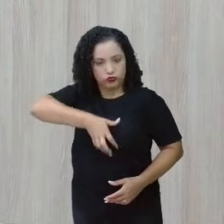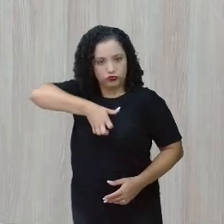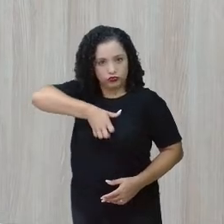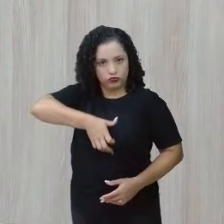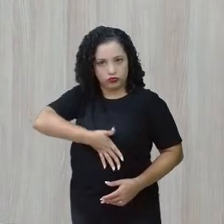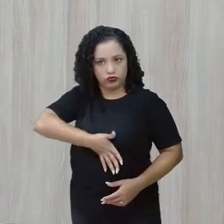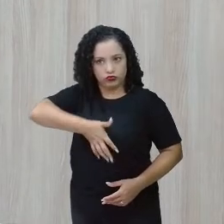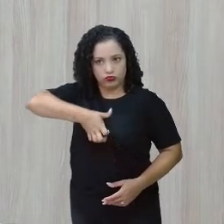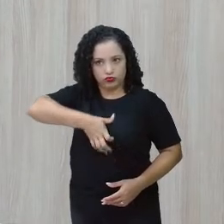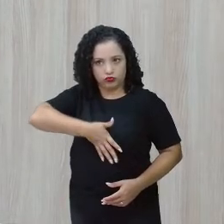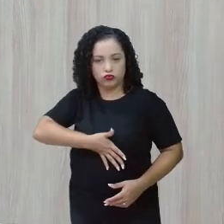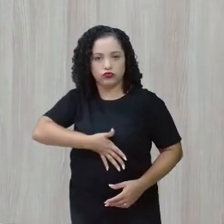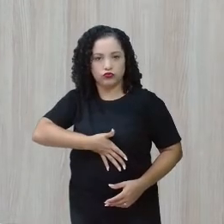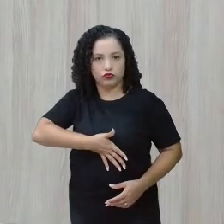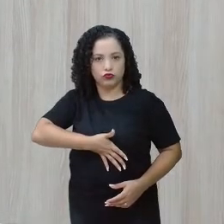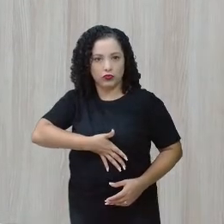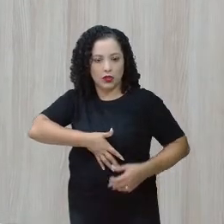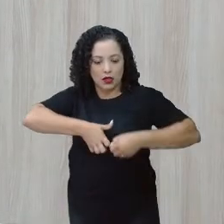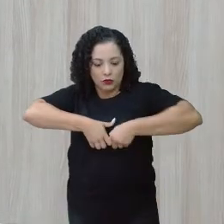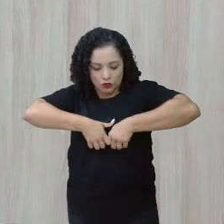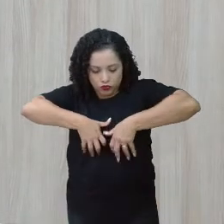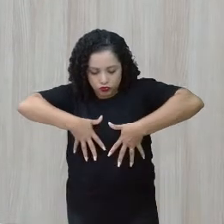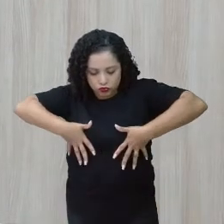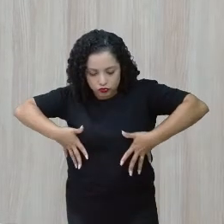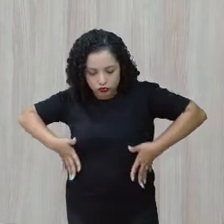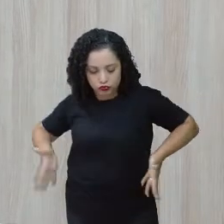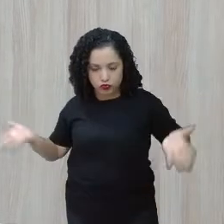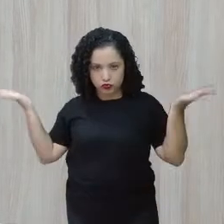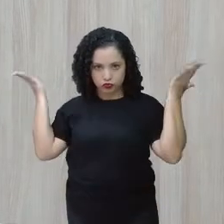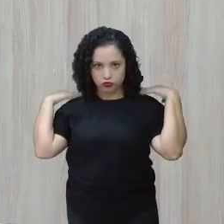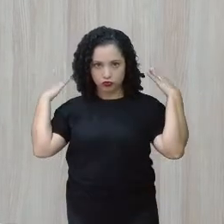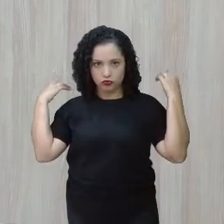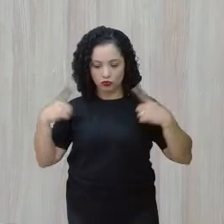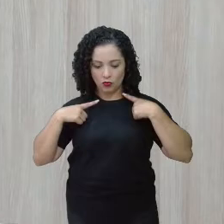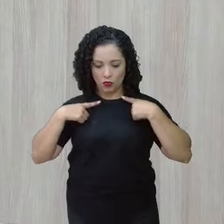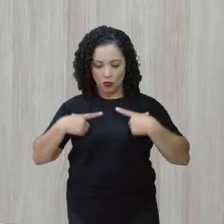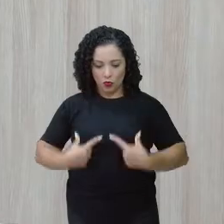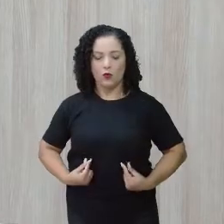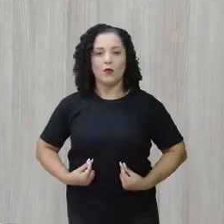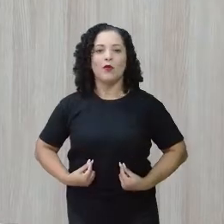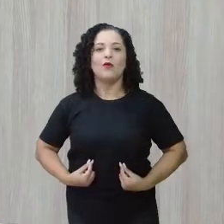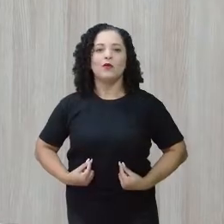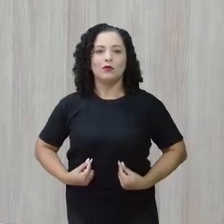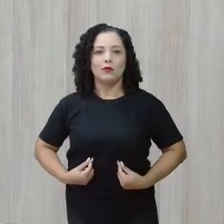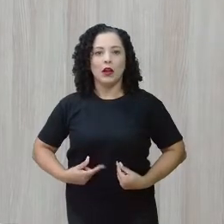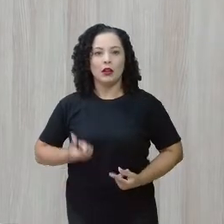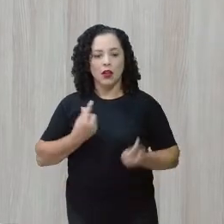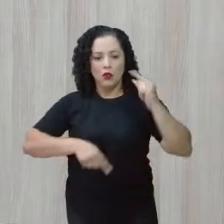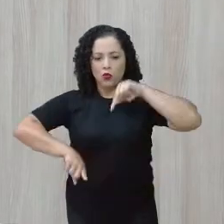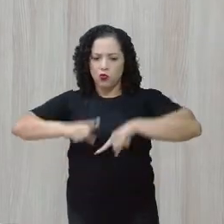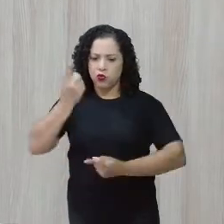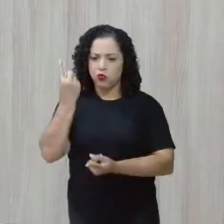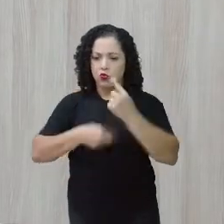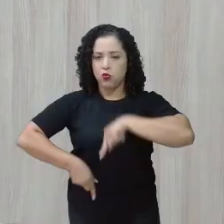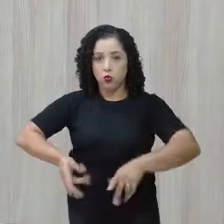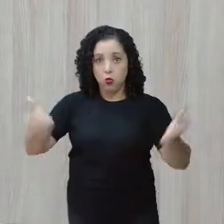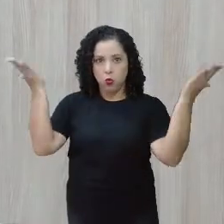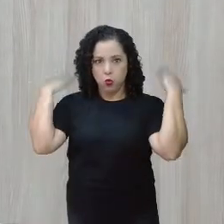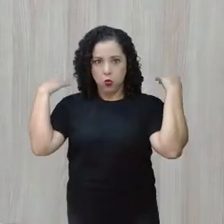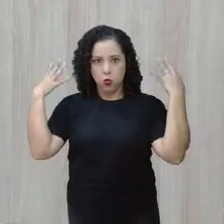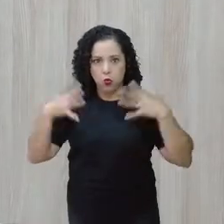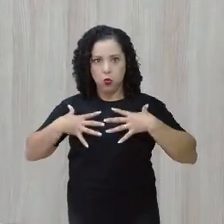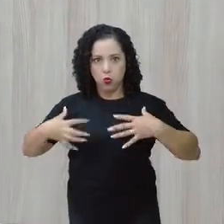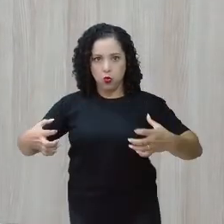rapidinho ele sai para o pulmão. Lá no pulmão vai acontecer a hematose, as trocas gasosas. Então, veja que o átrio não se